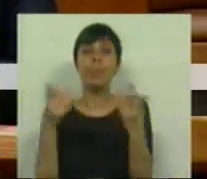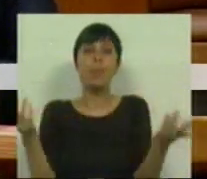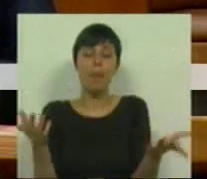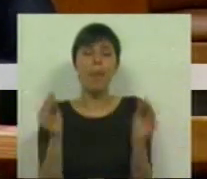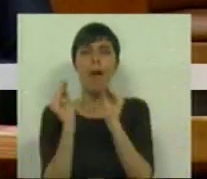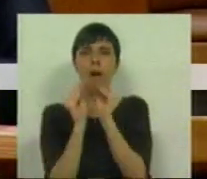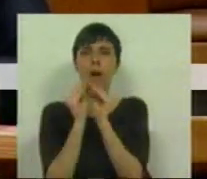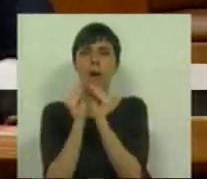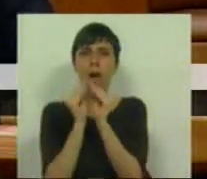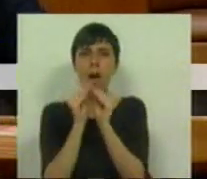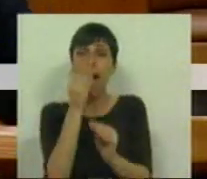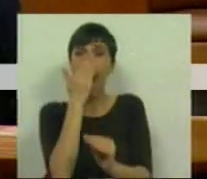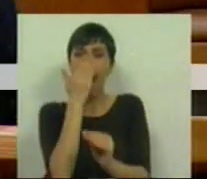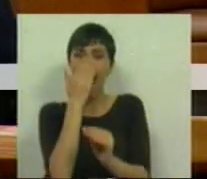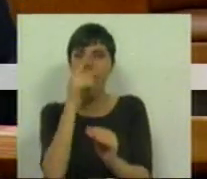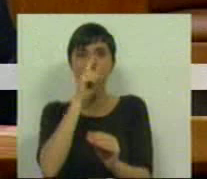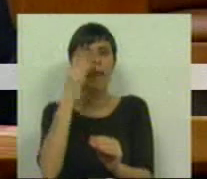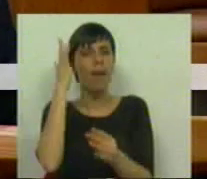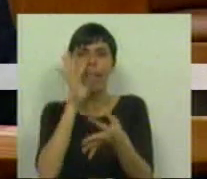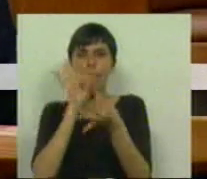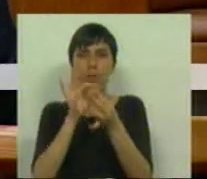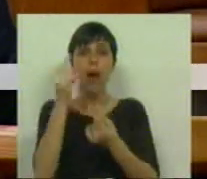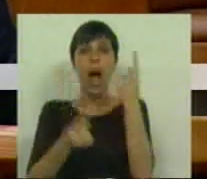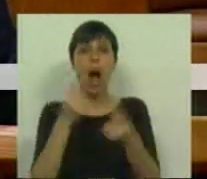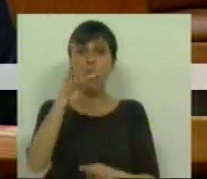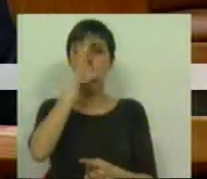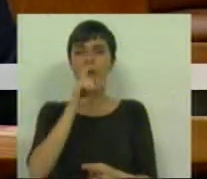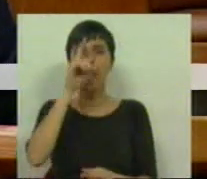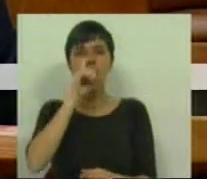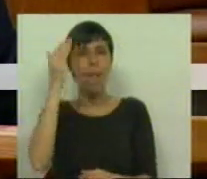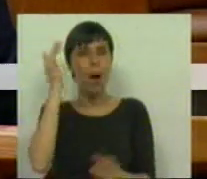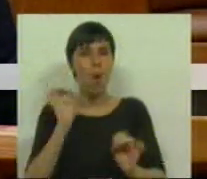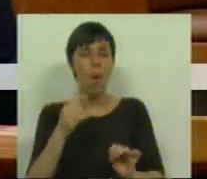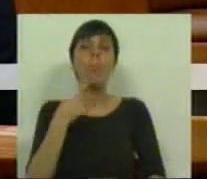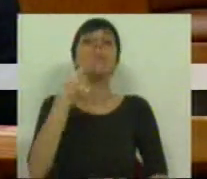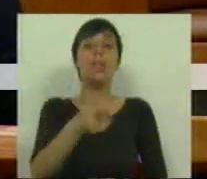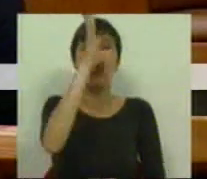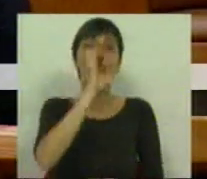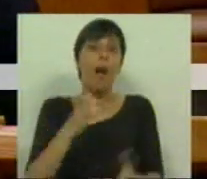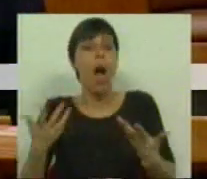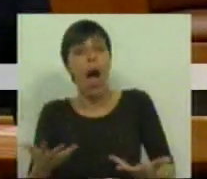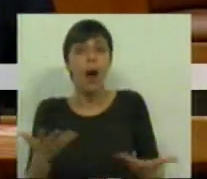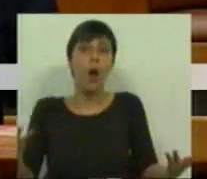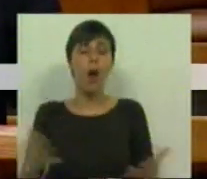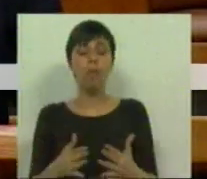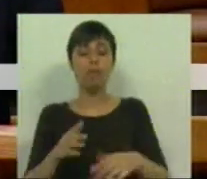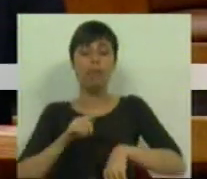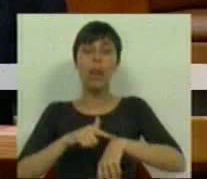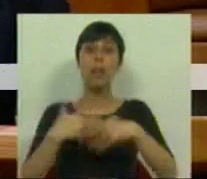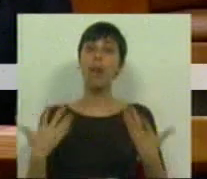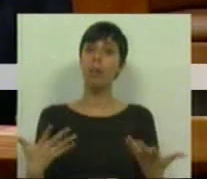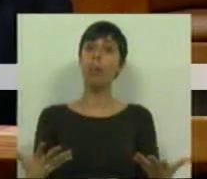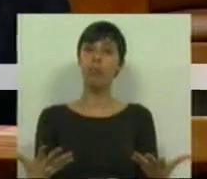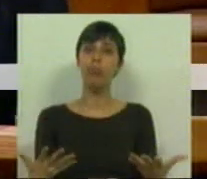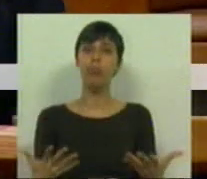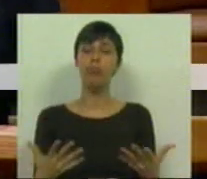a cumplicidade da aparente fraca memória de alguns governantes. Diz o Governo que agora chegou o